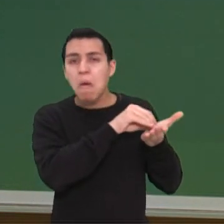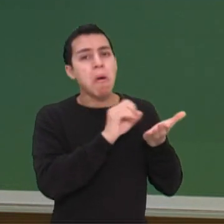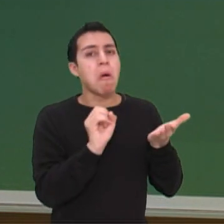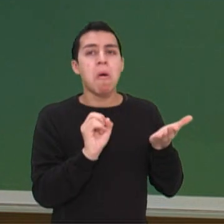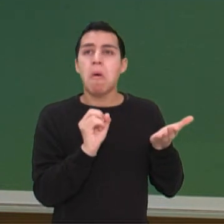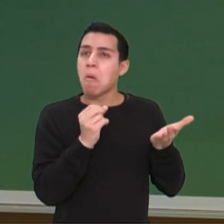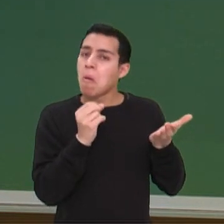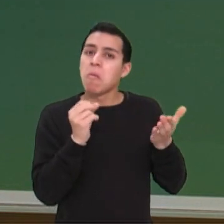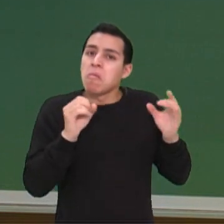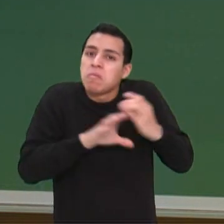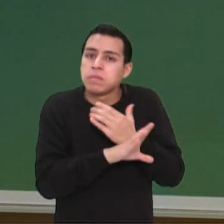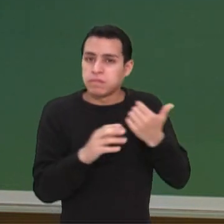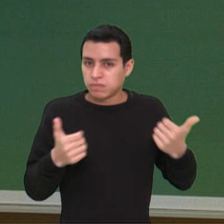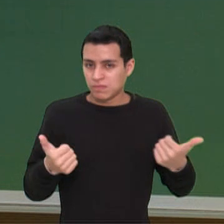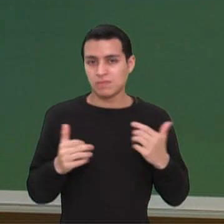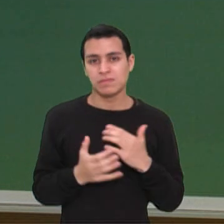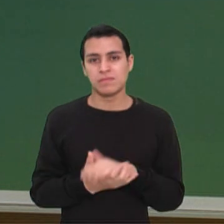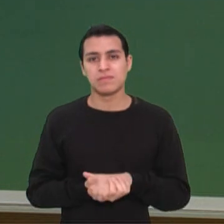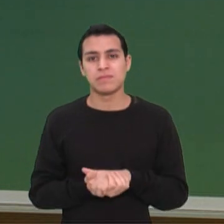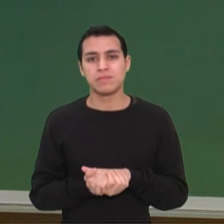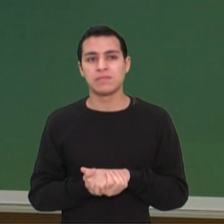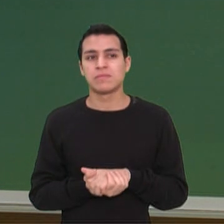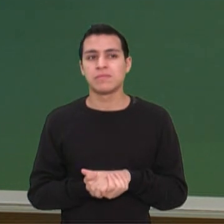Então, vamos voltar lá.